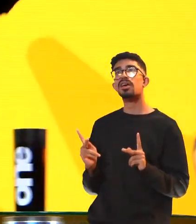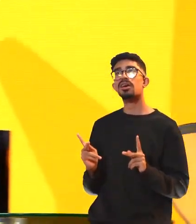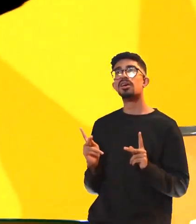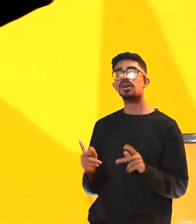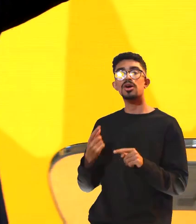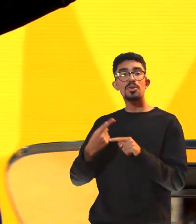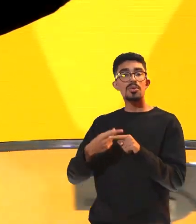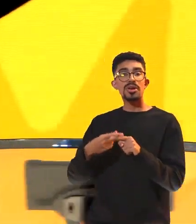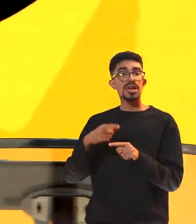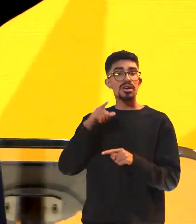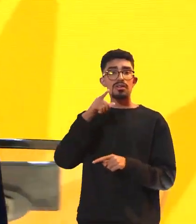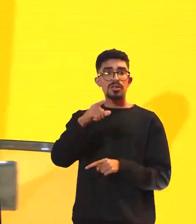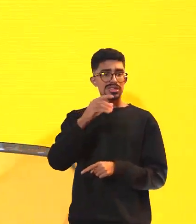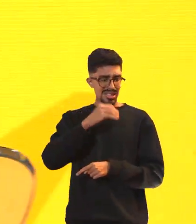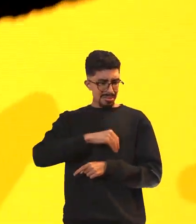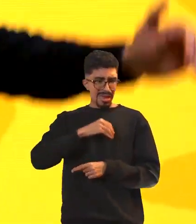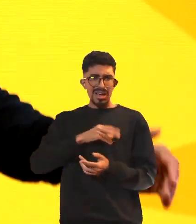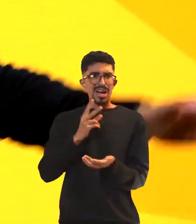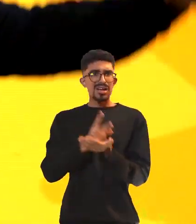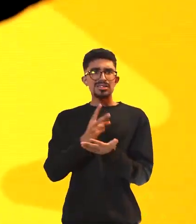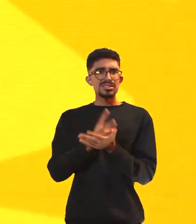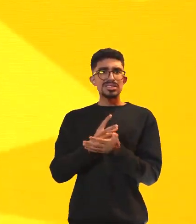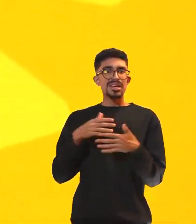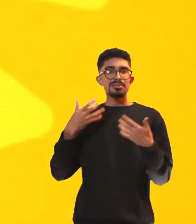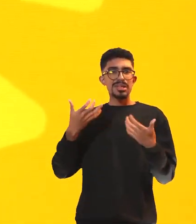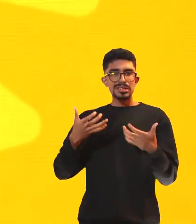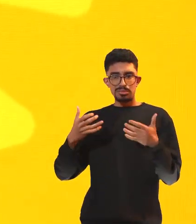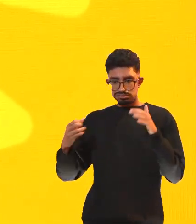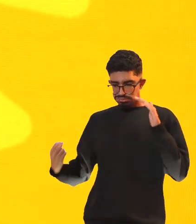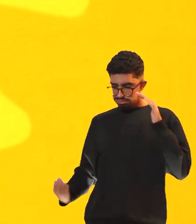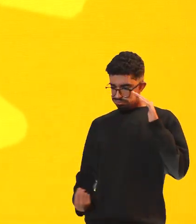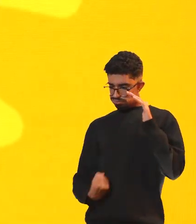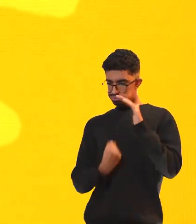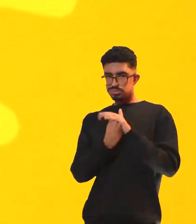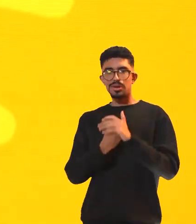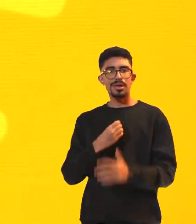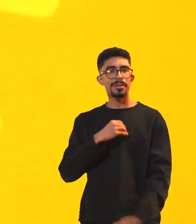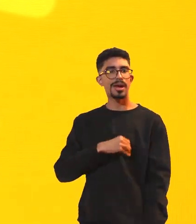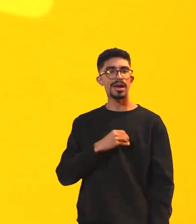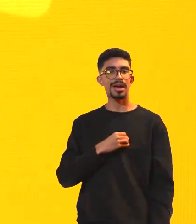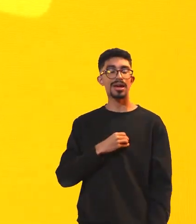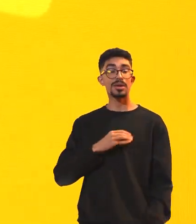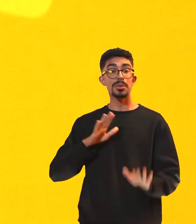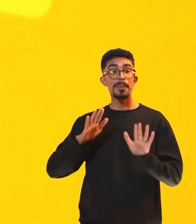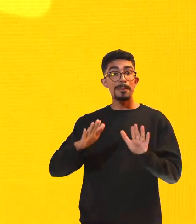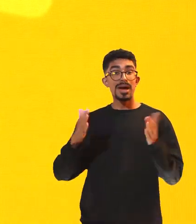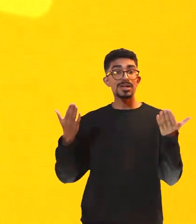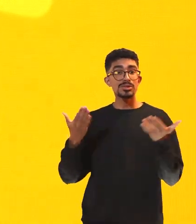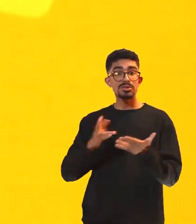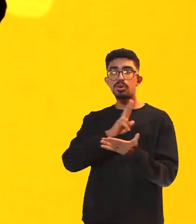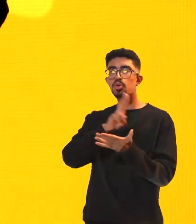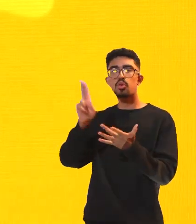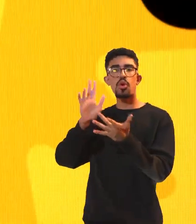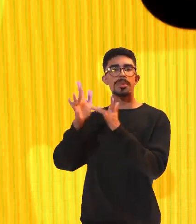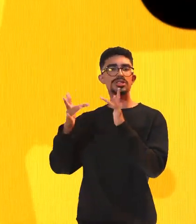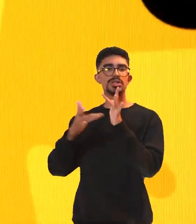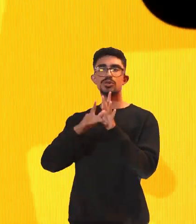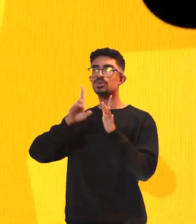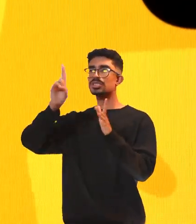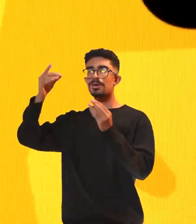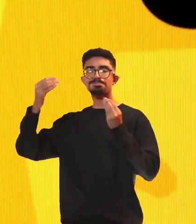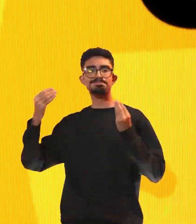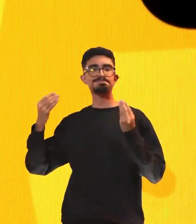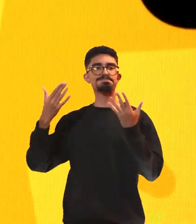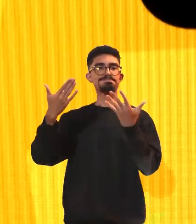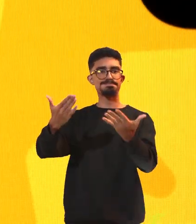já está enlameado, está no lamaçal. Mas hoje, em nome de Jesus, o Senhor oferece um novo caminho, um novo tempo